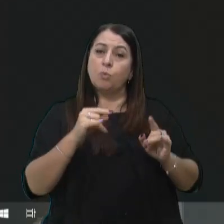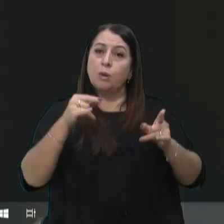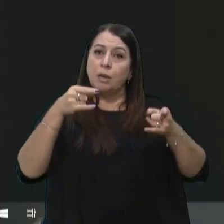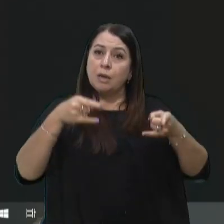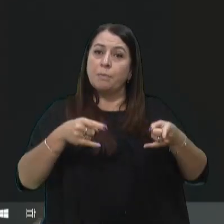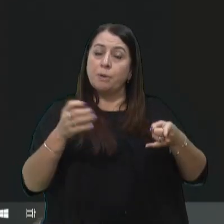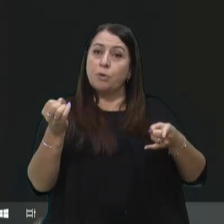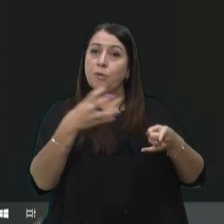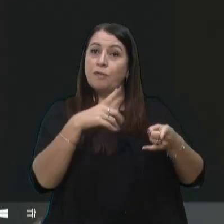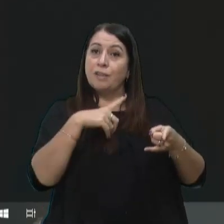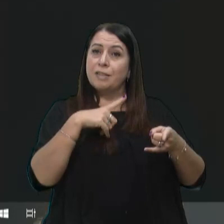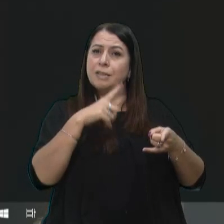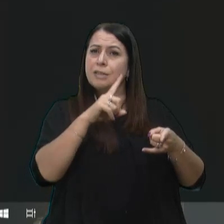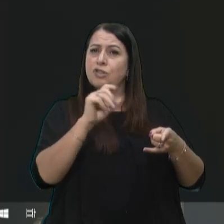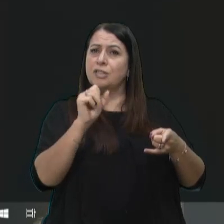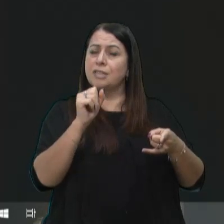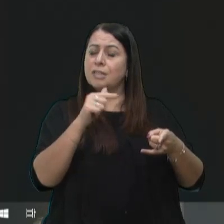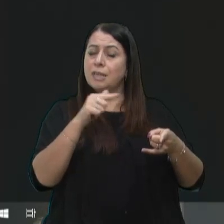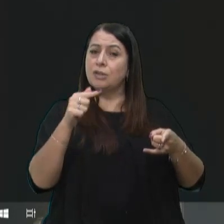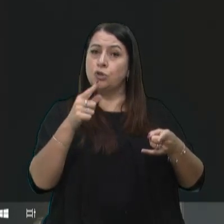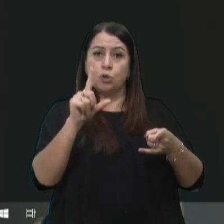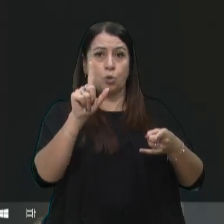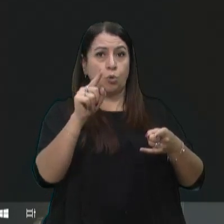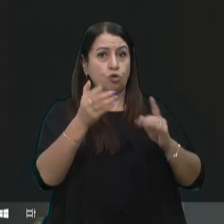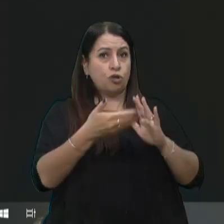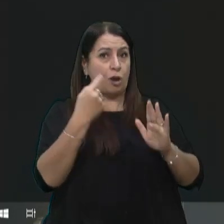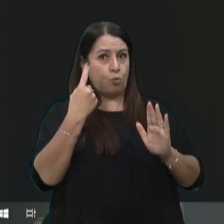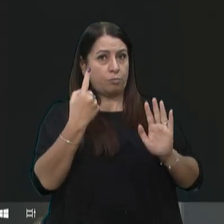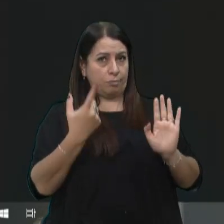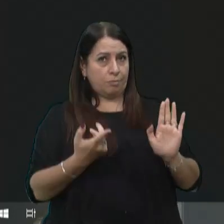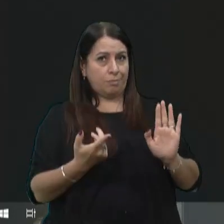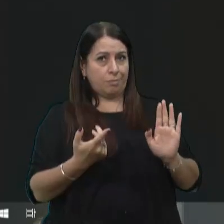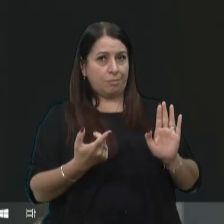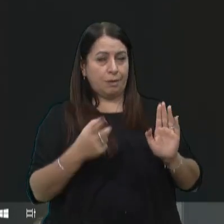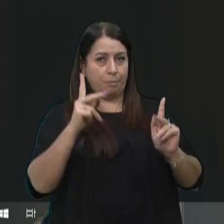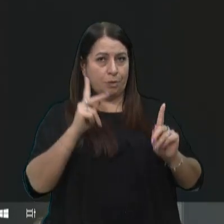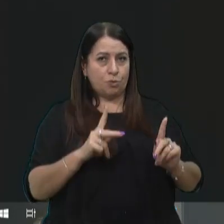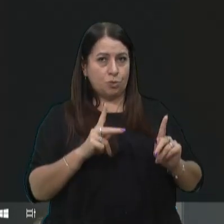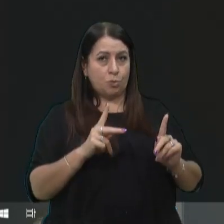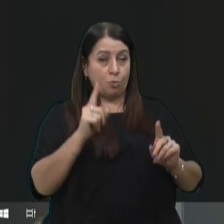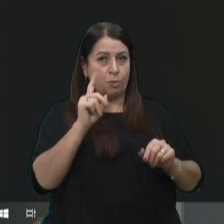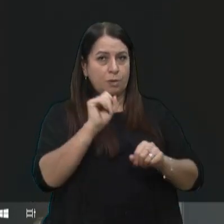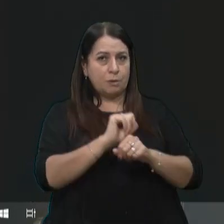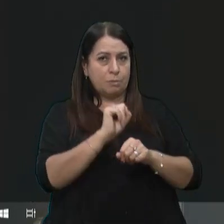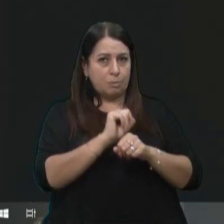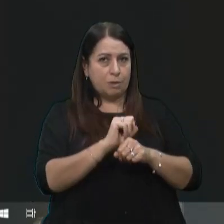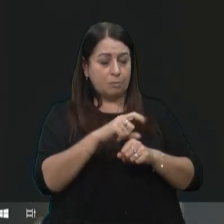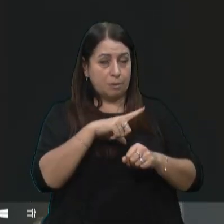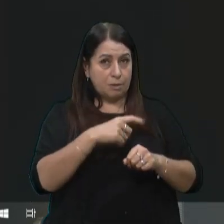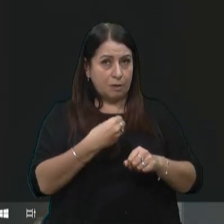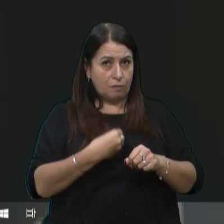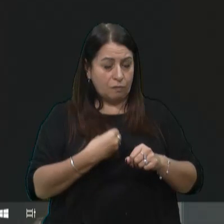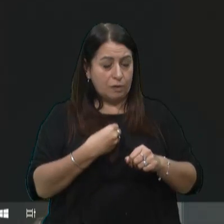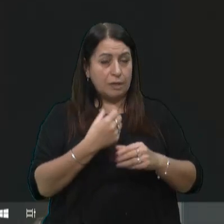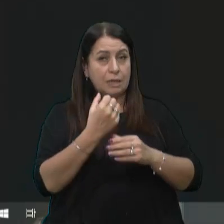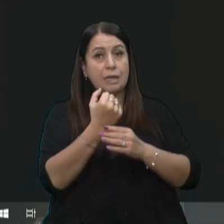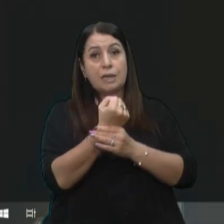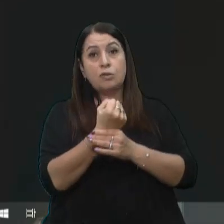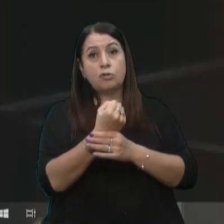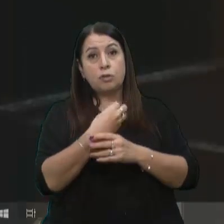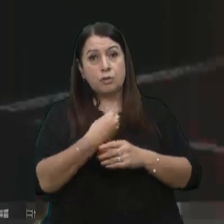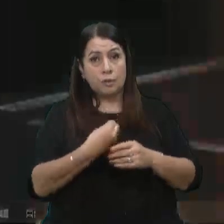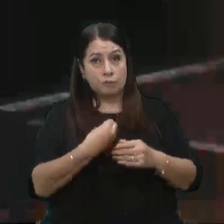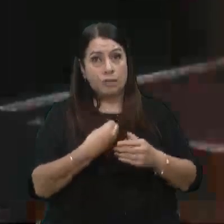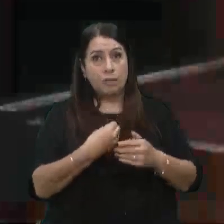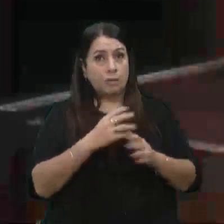ter 117 vagas ou seja uma menos Já pensou que tiver uma pessoa esperando para ter vida garantir a sua vida só